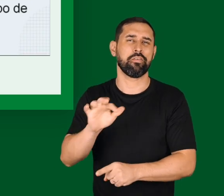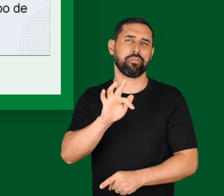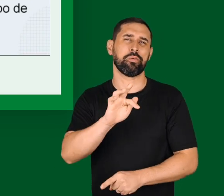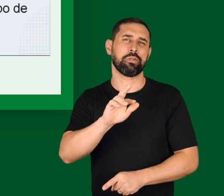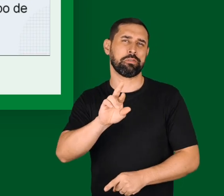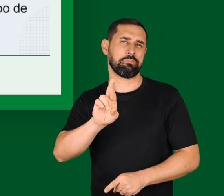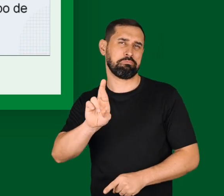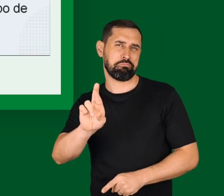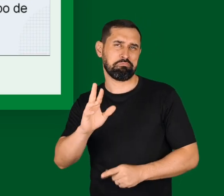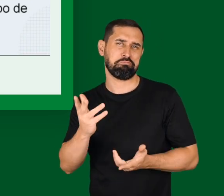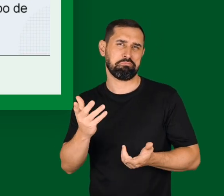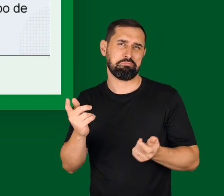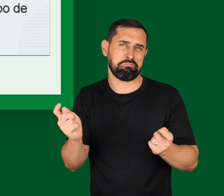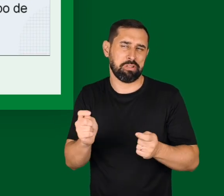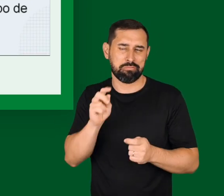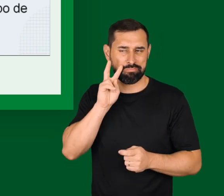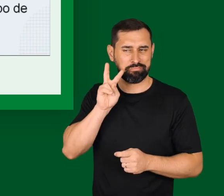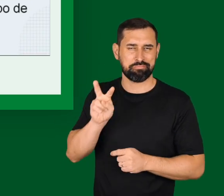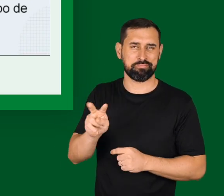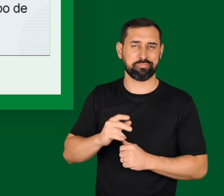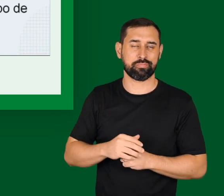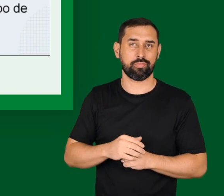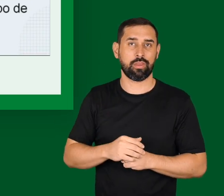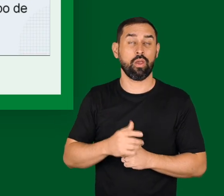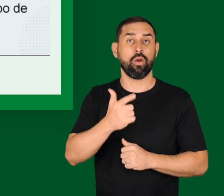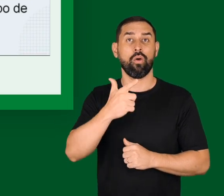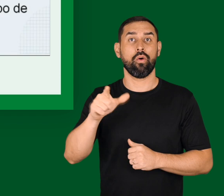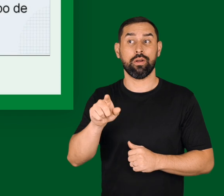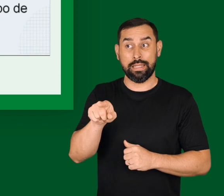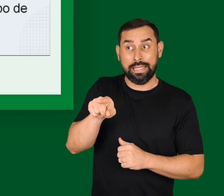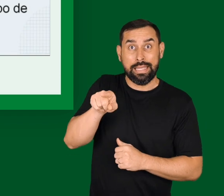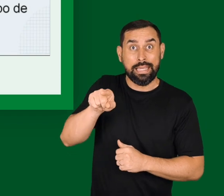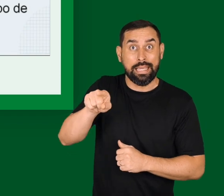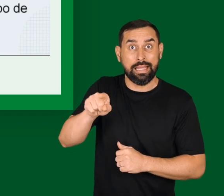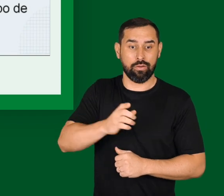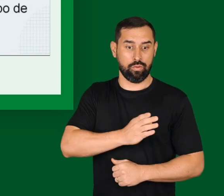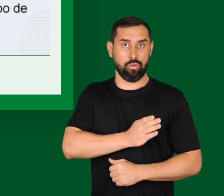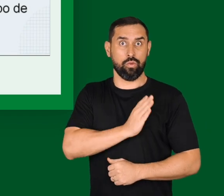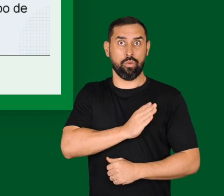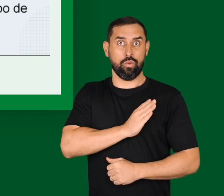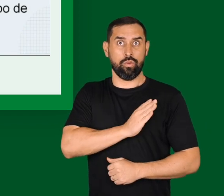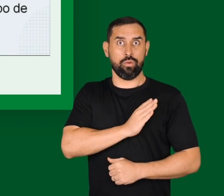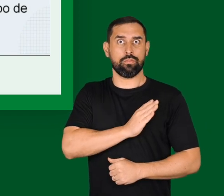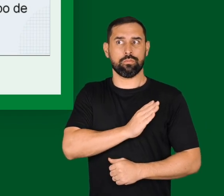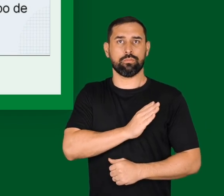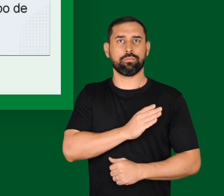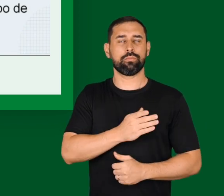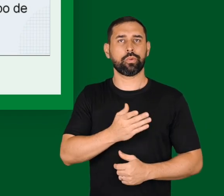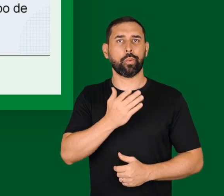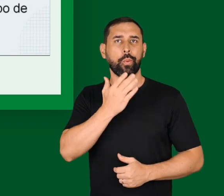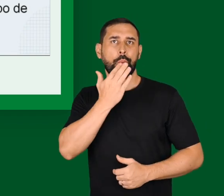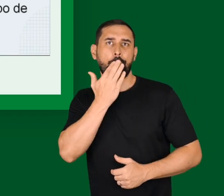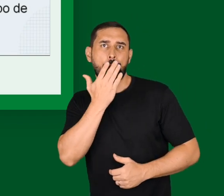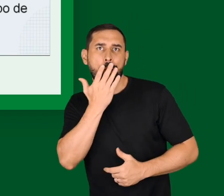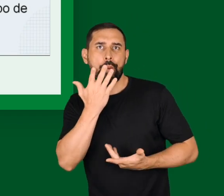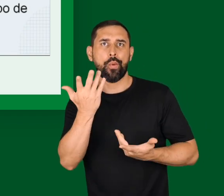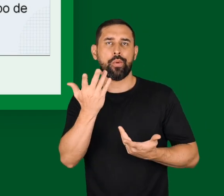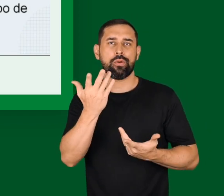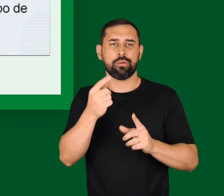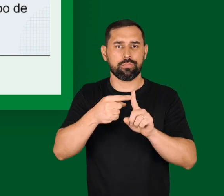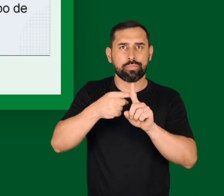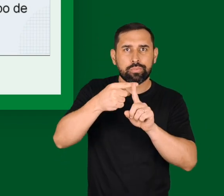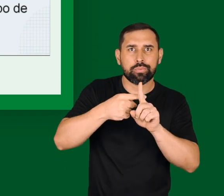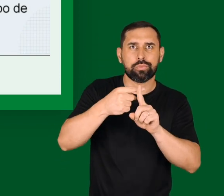respiração e a circulação, que é observada pela capacidade daquele coração estar mantendo cor,